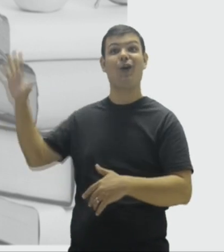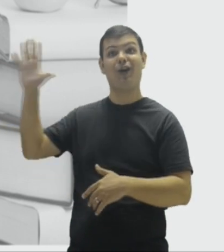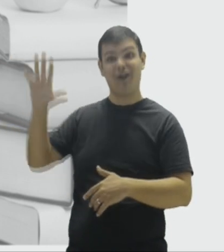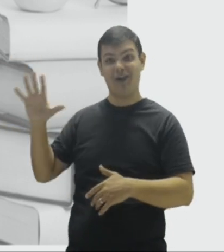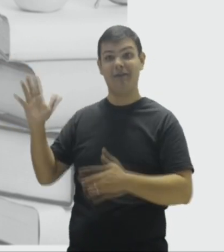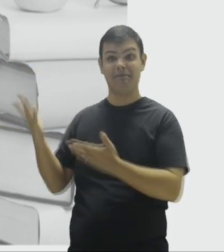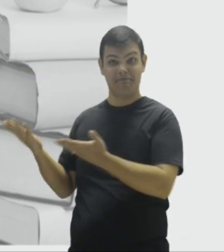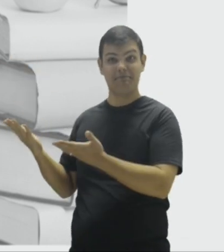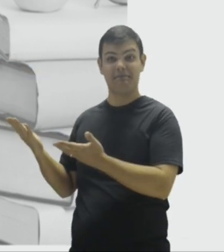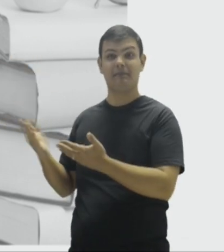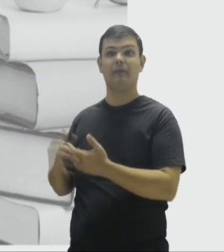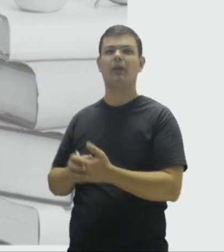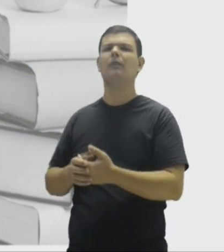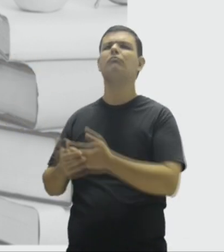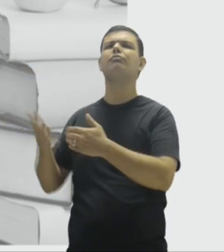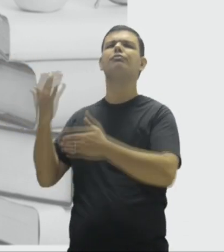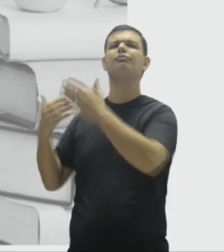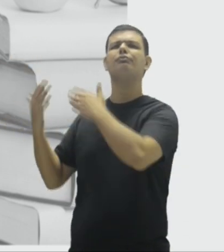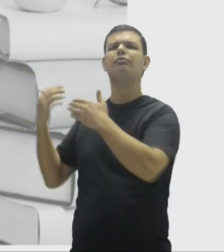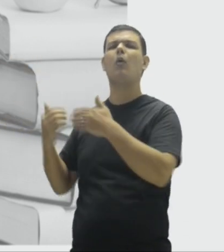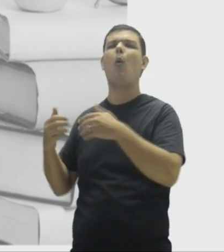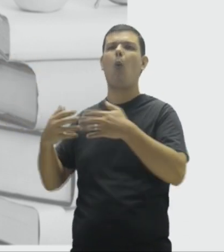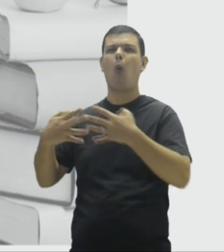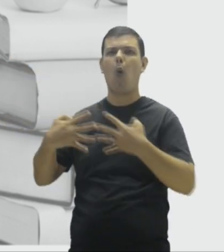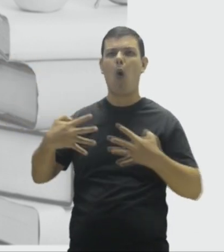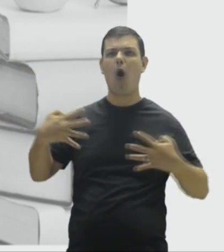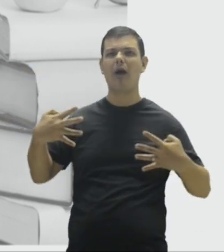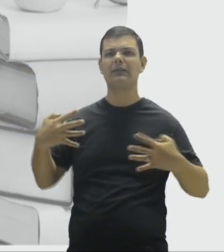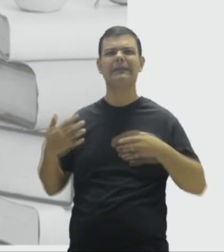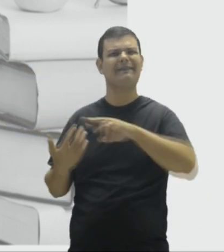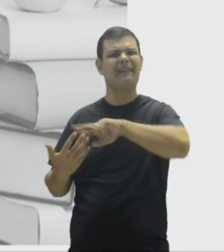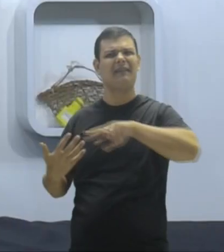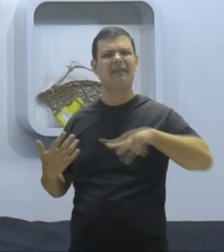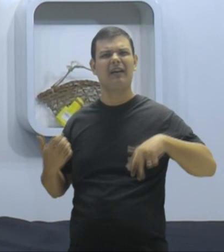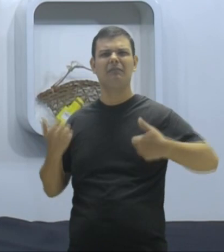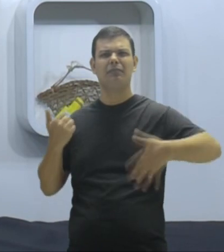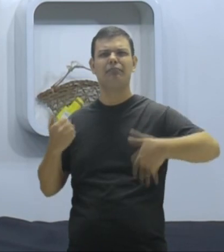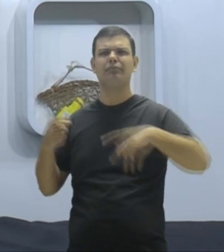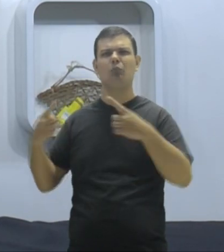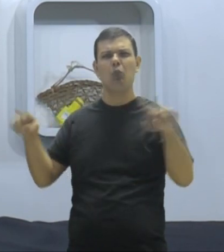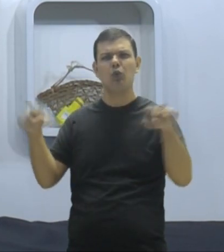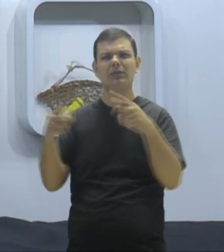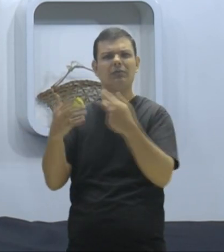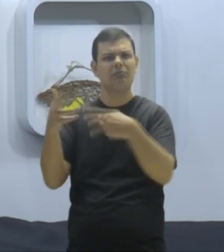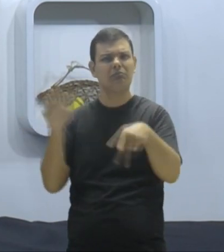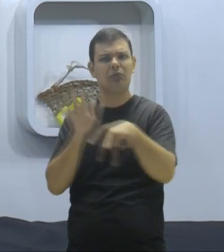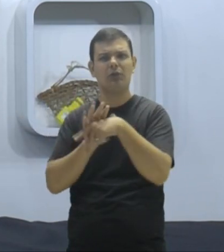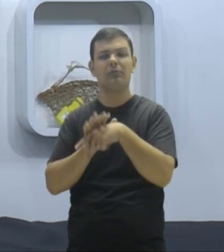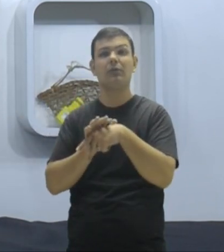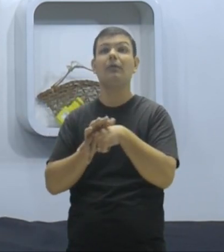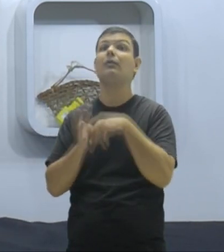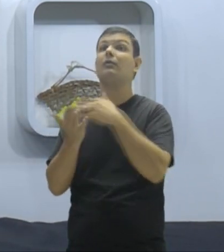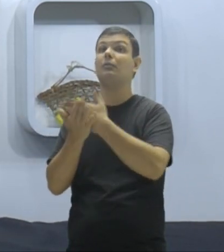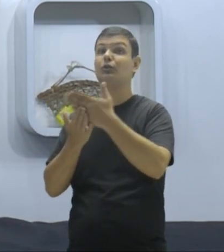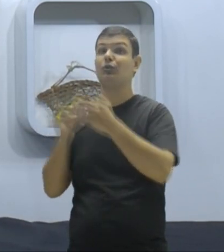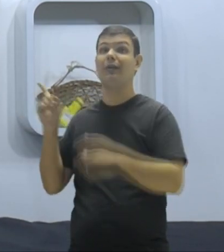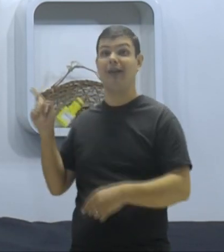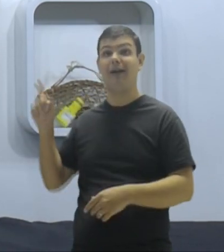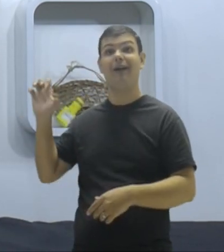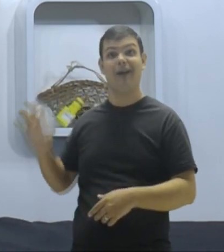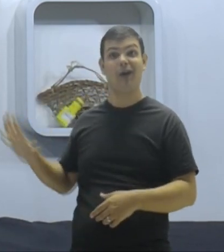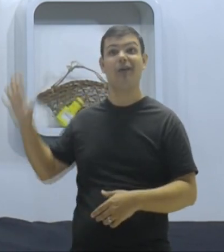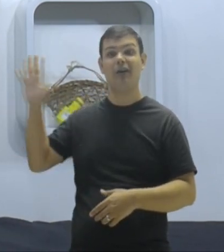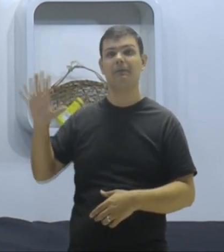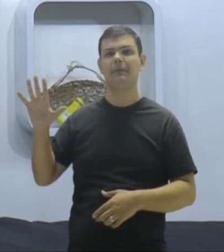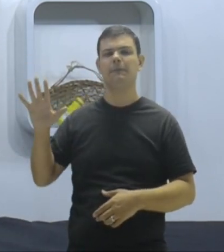origem europeia. Os primeiros instrumentos de corda existentes no mundo foram feitos na Europa. Ah,